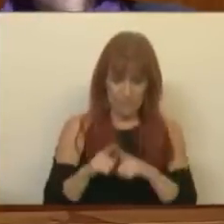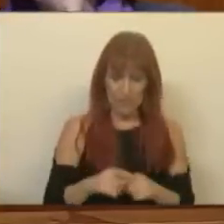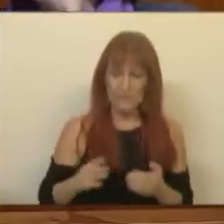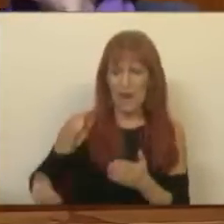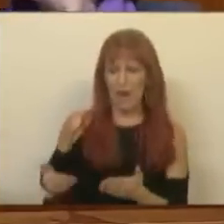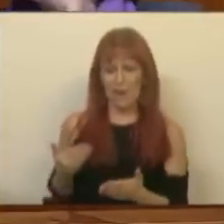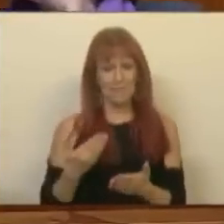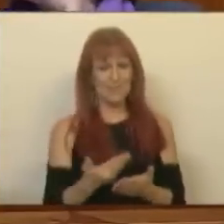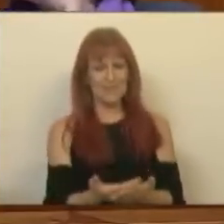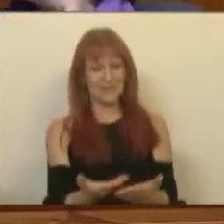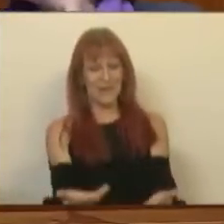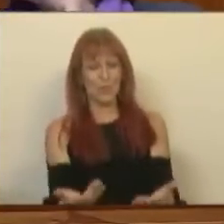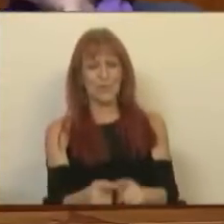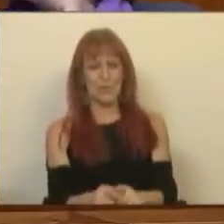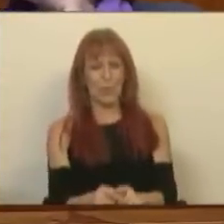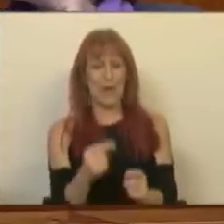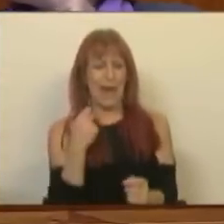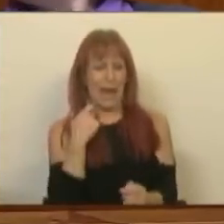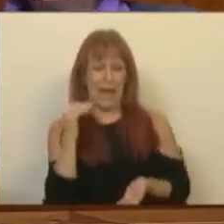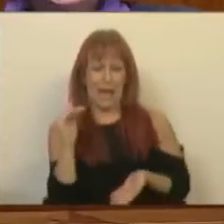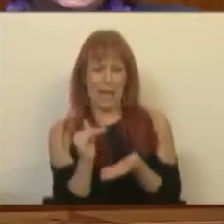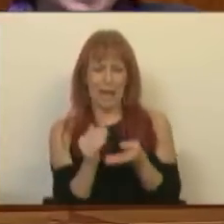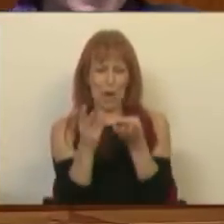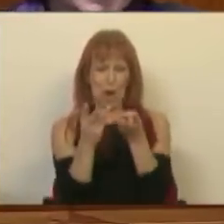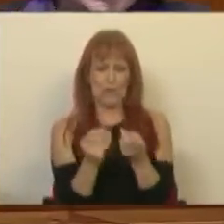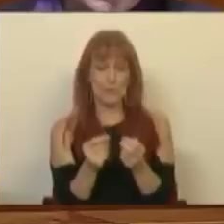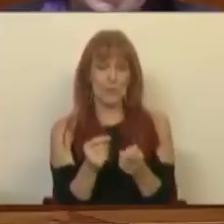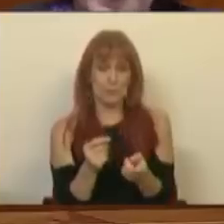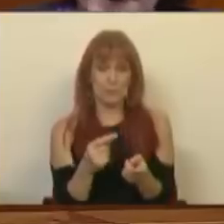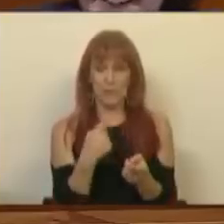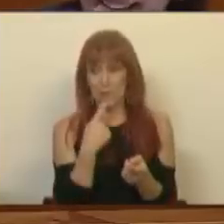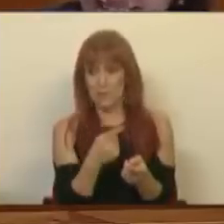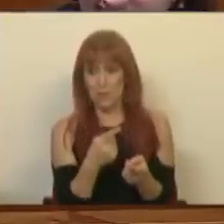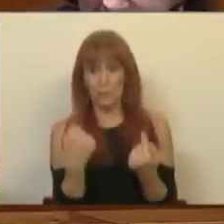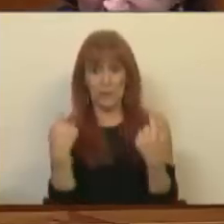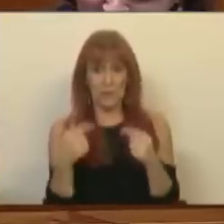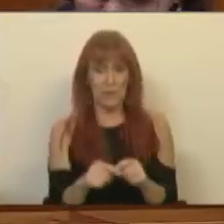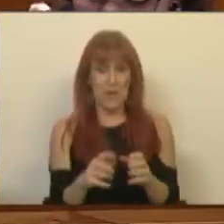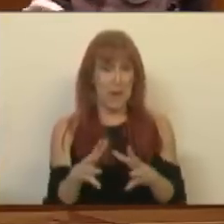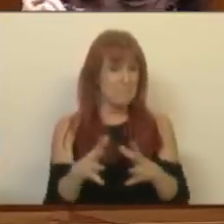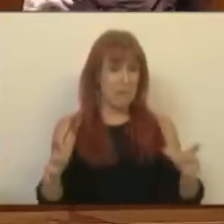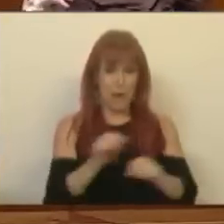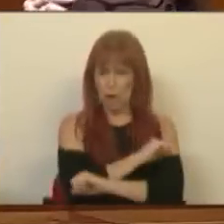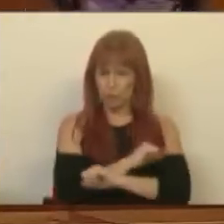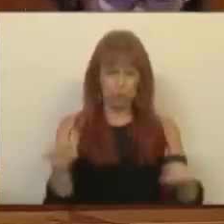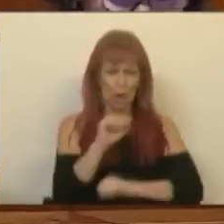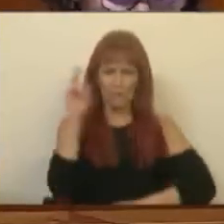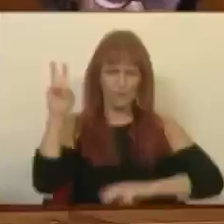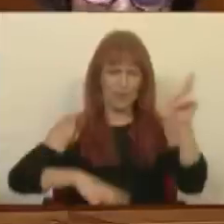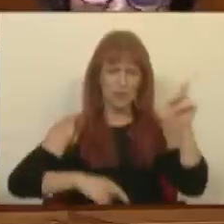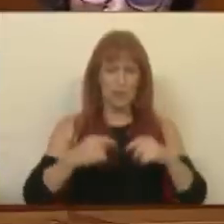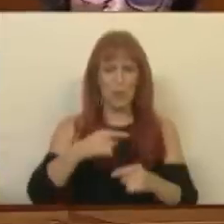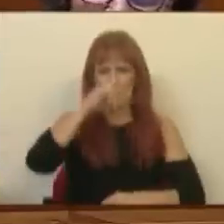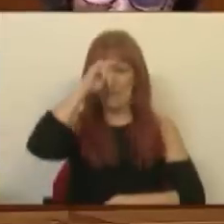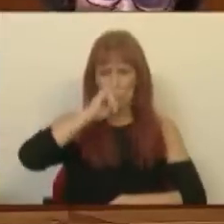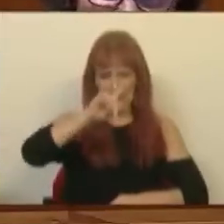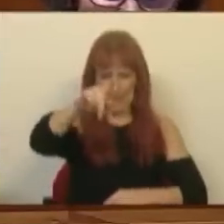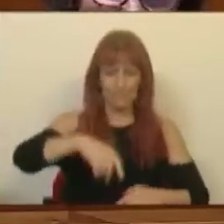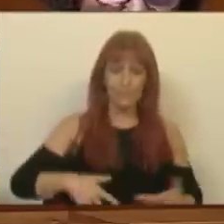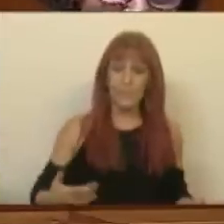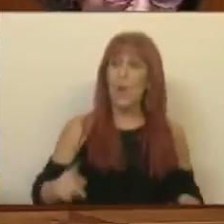apresentaram um mini orçamento segundo disseram que tinha o maior choque fiscal que havia memória